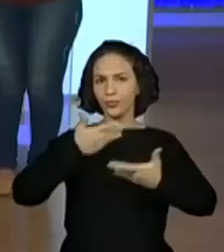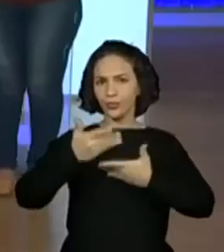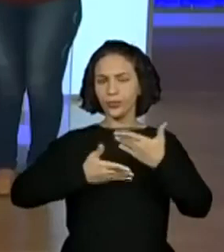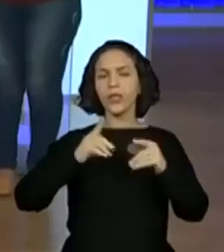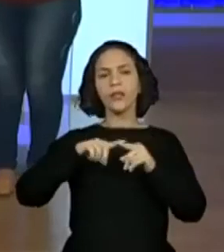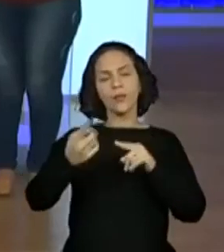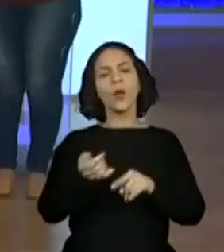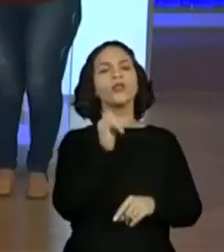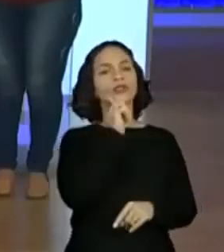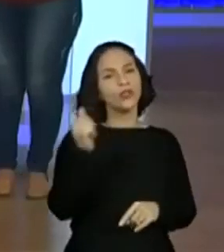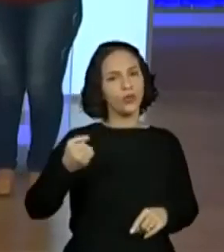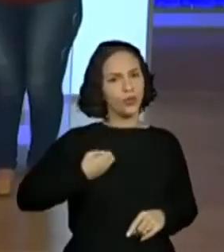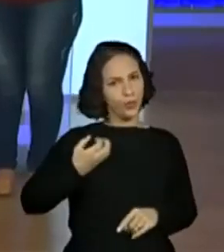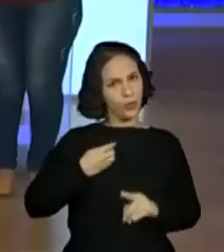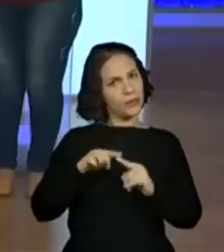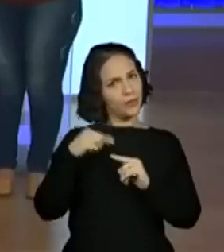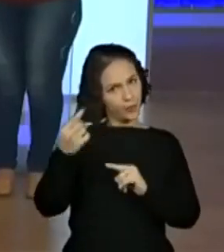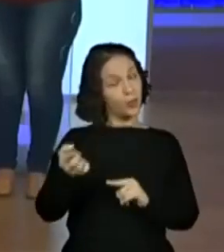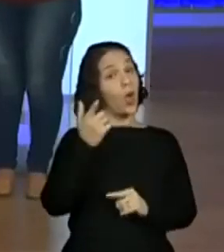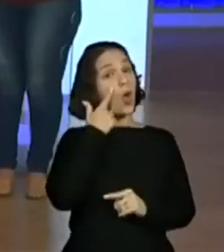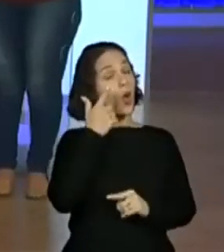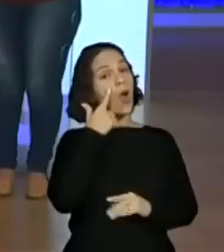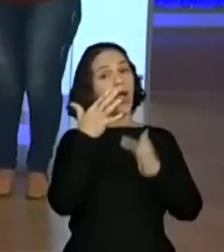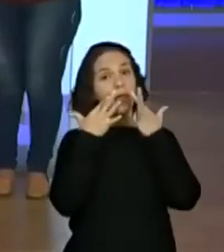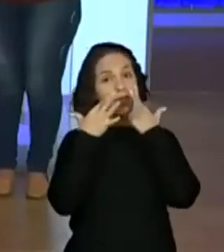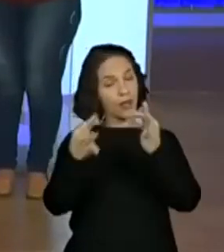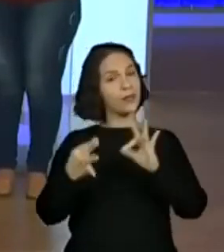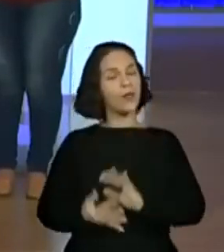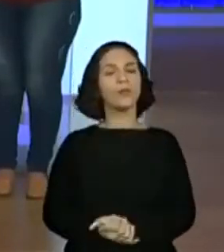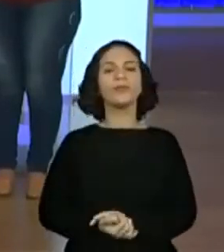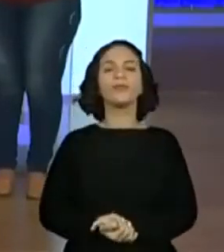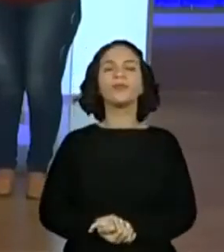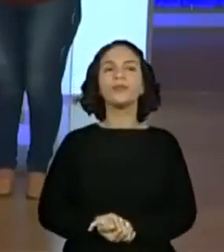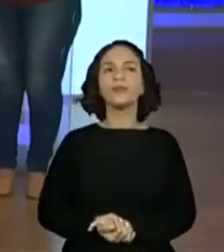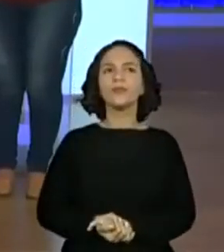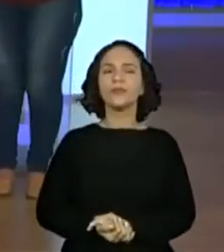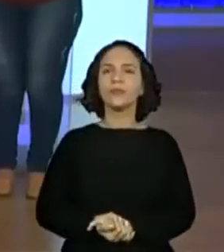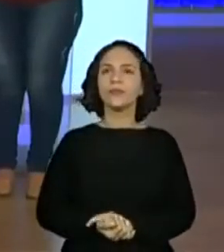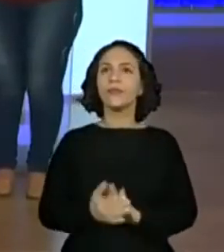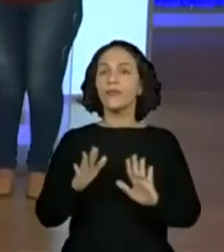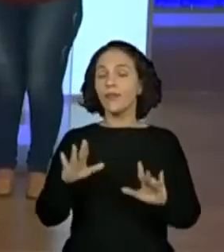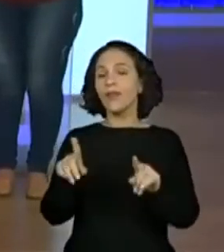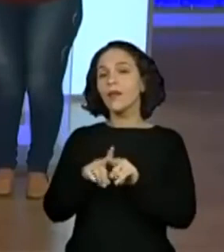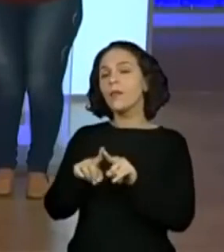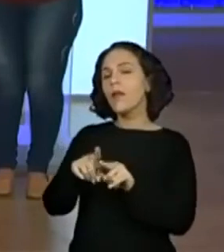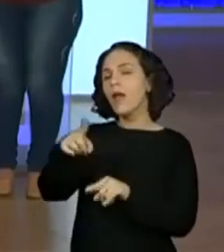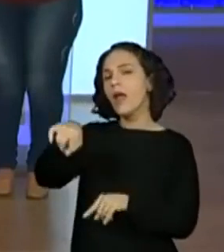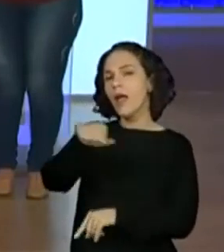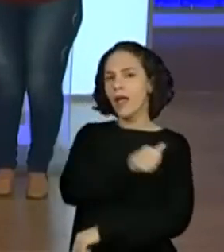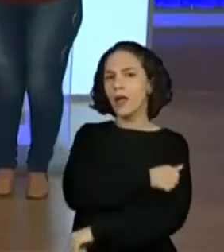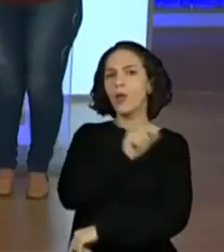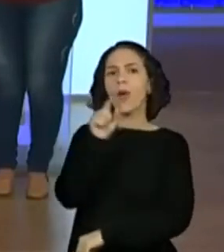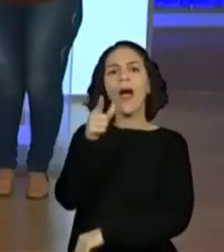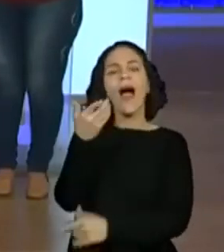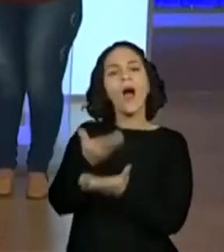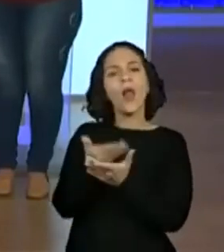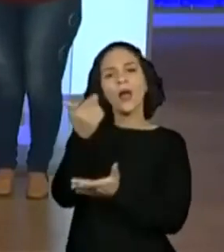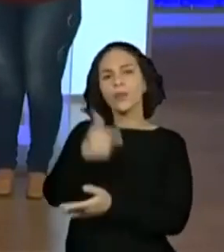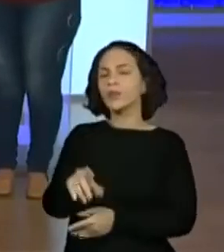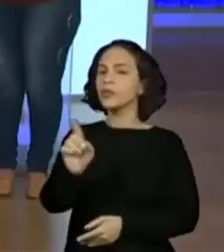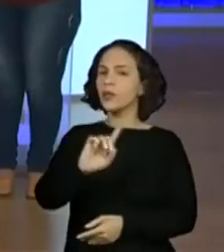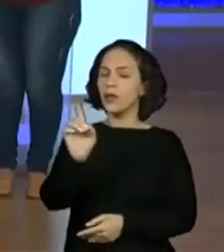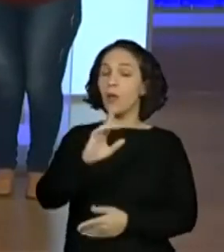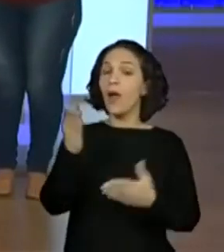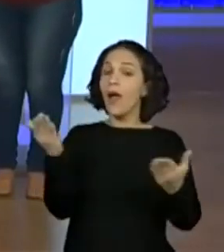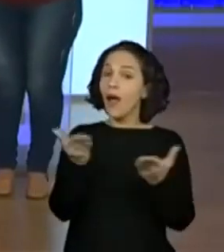para o ditado, tá bom? Então eu vou lendo e apontando, tudo bem? Só reforçando para os professores que a aula não é repetida, nós